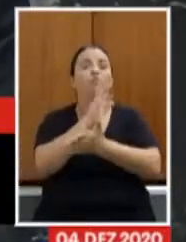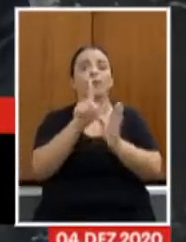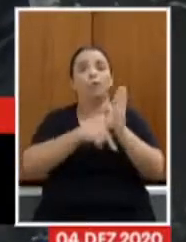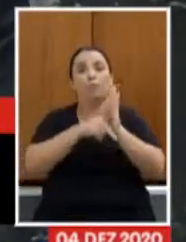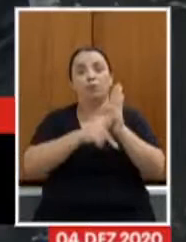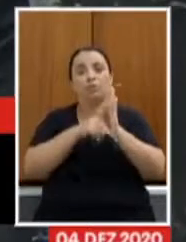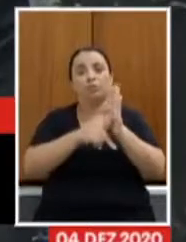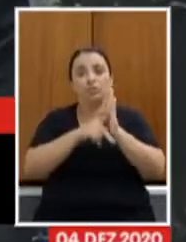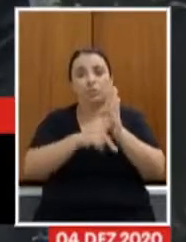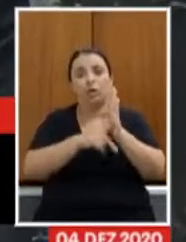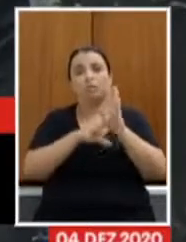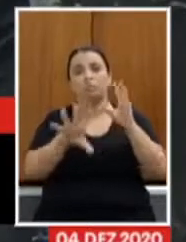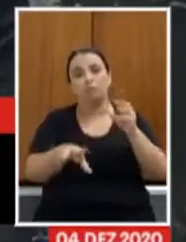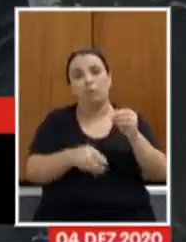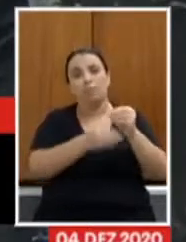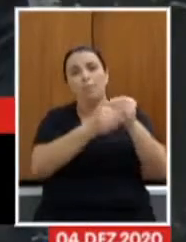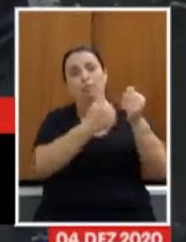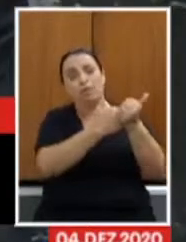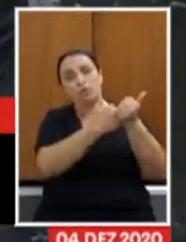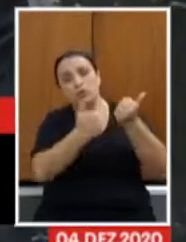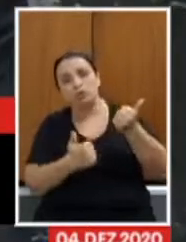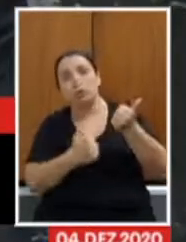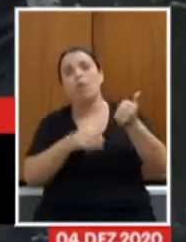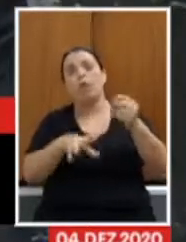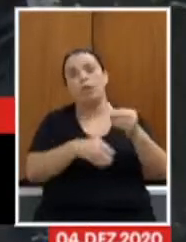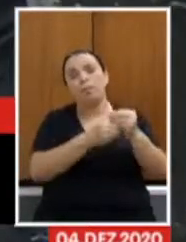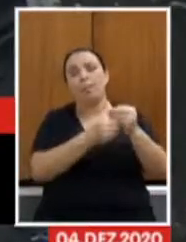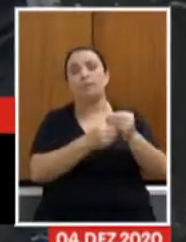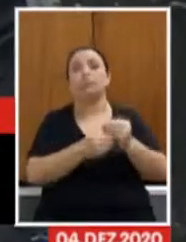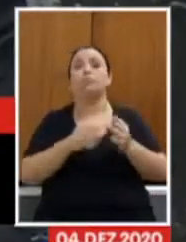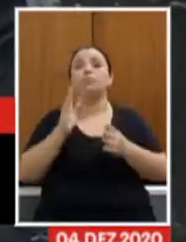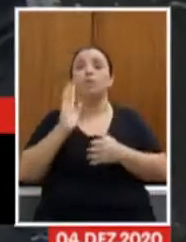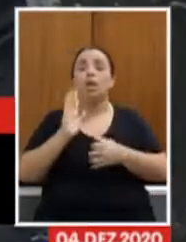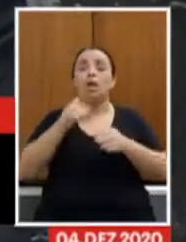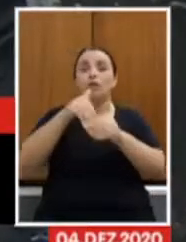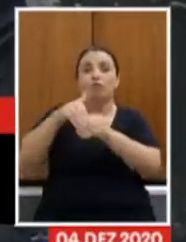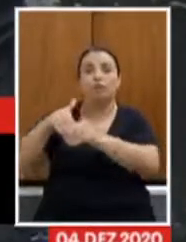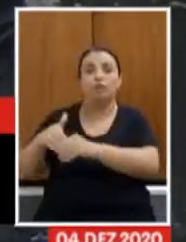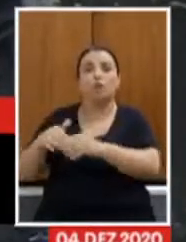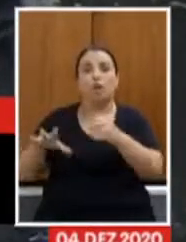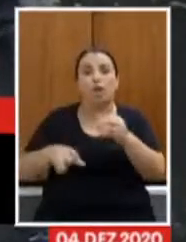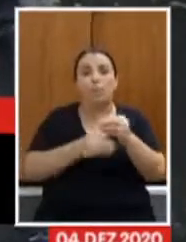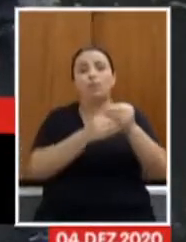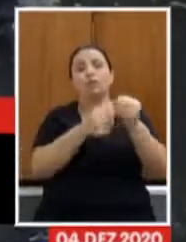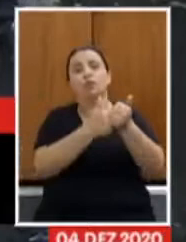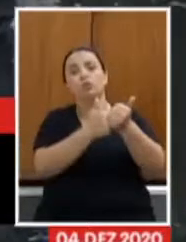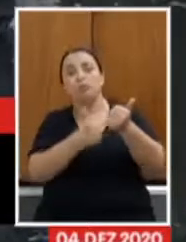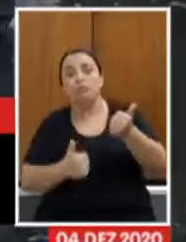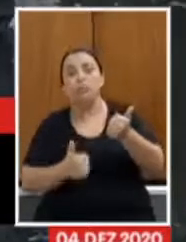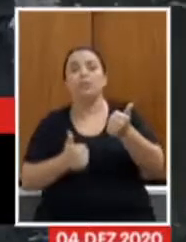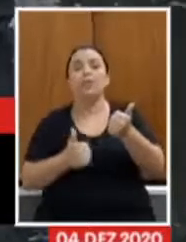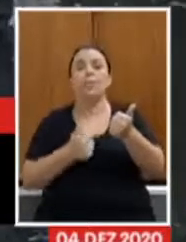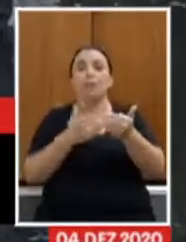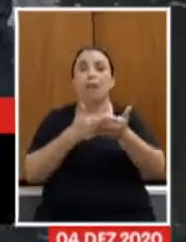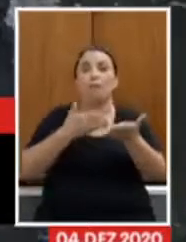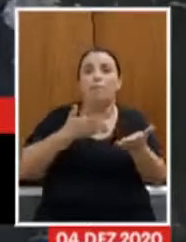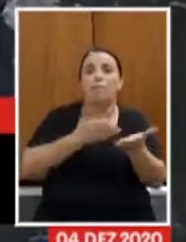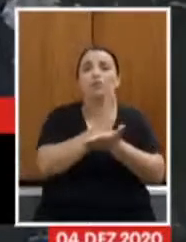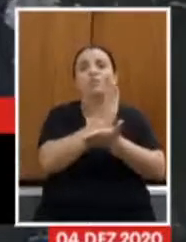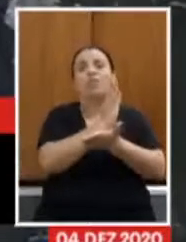salvo emendas e subemendas. Em votação, as emendas e subemendas com parecer pela